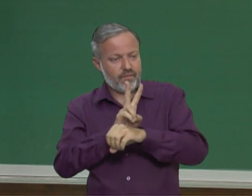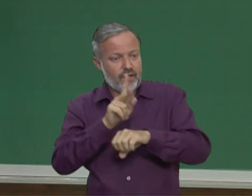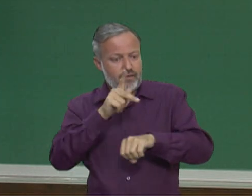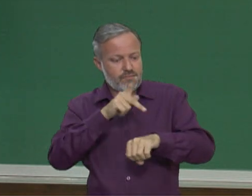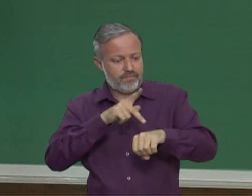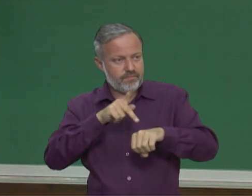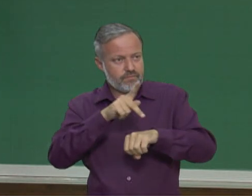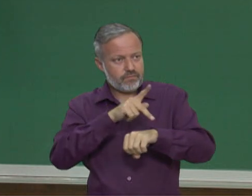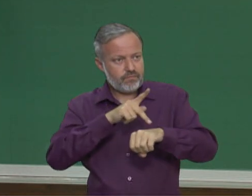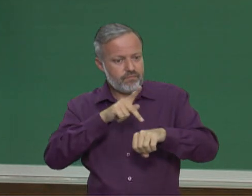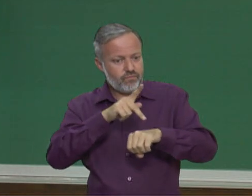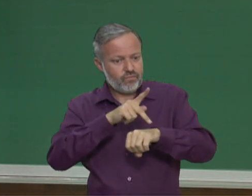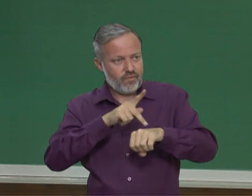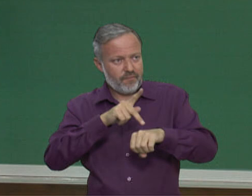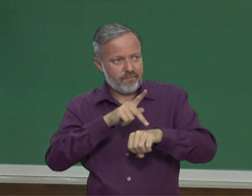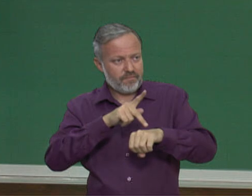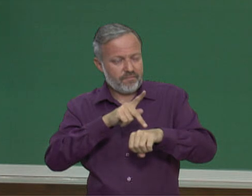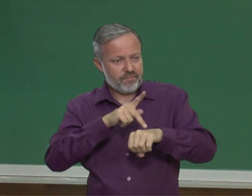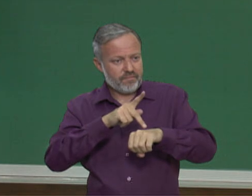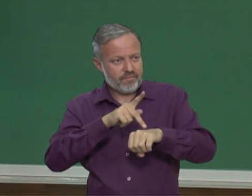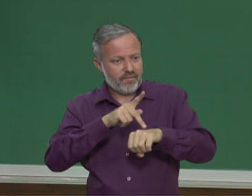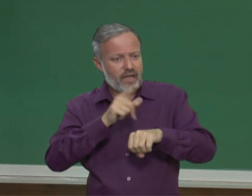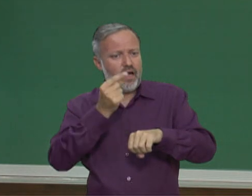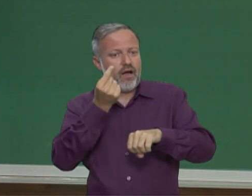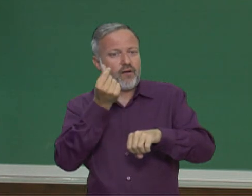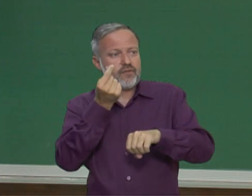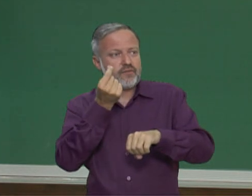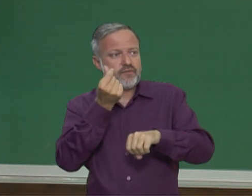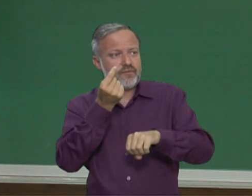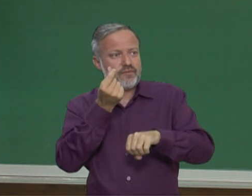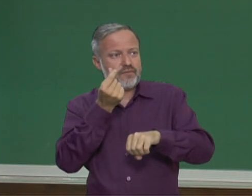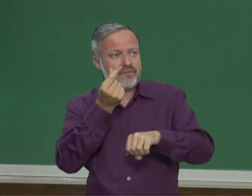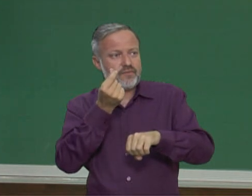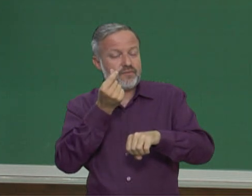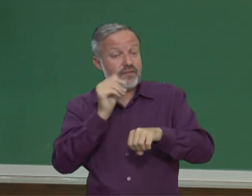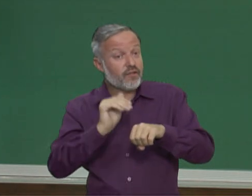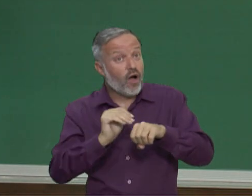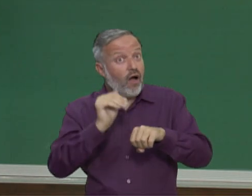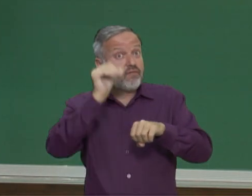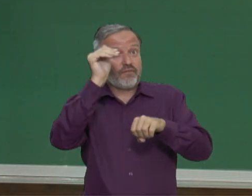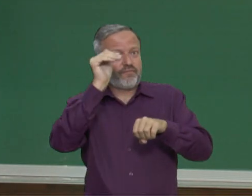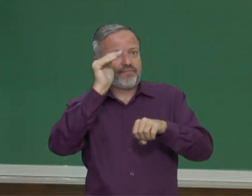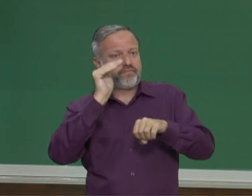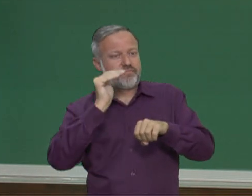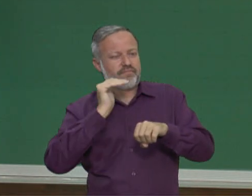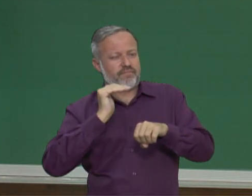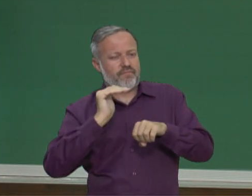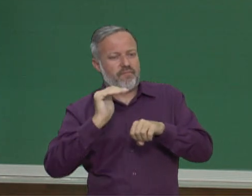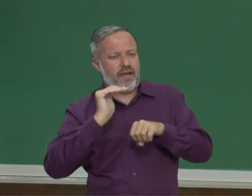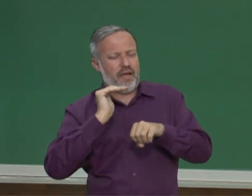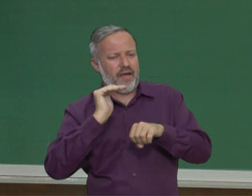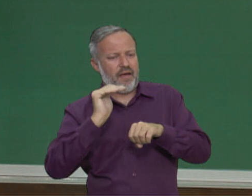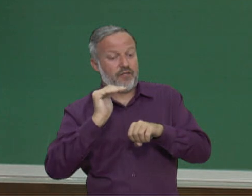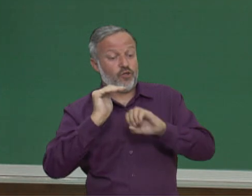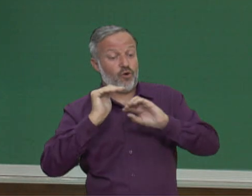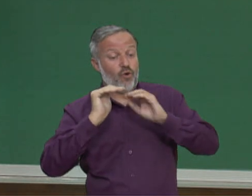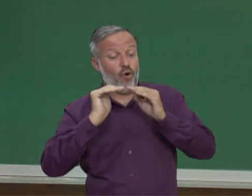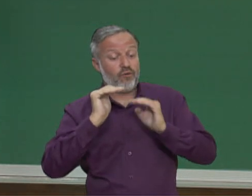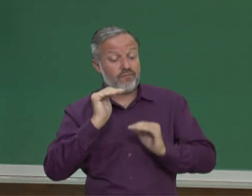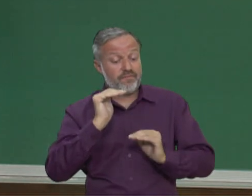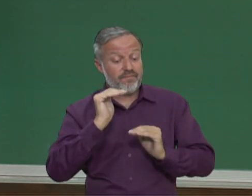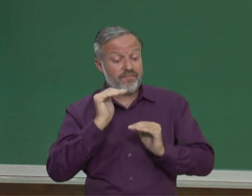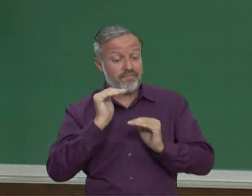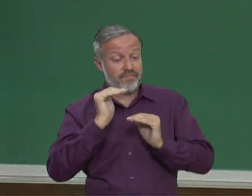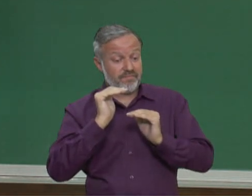países, nações que têm uma classe de renda, países não tão desenvolvidos ou subdesenvolvidos ou que estão em